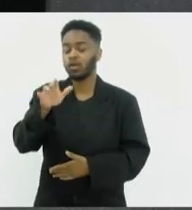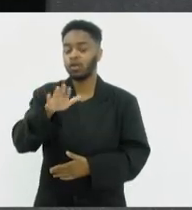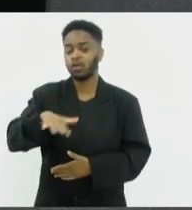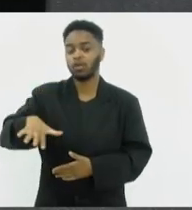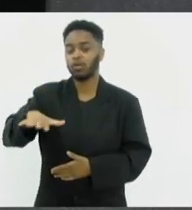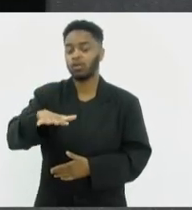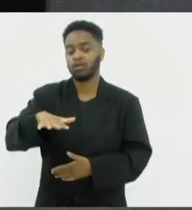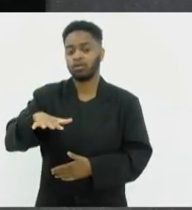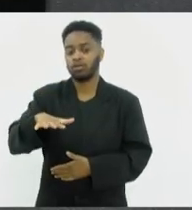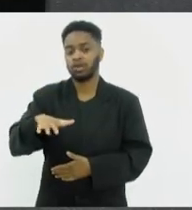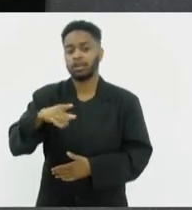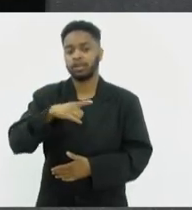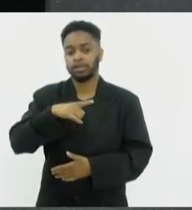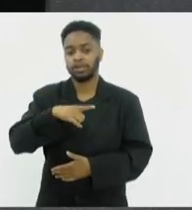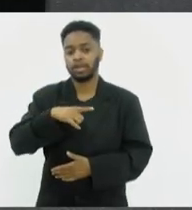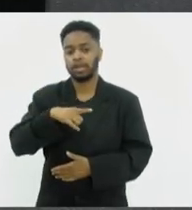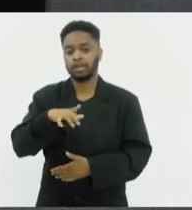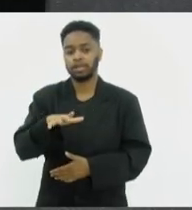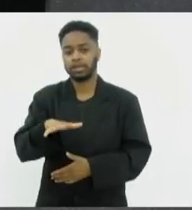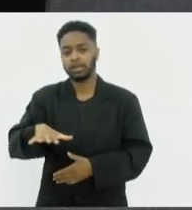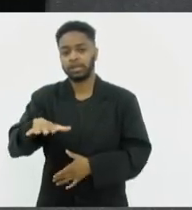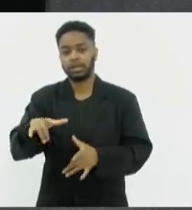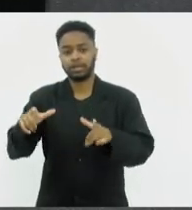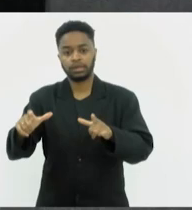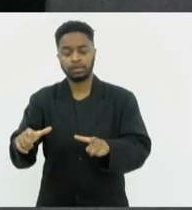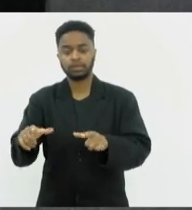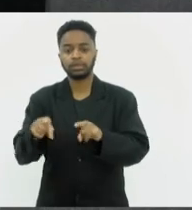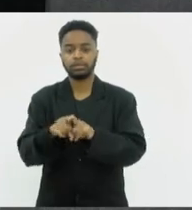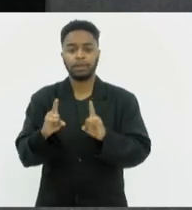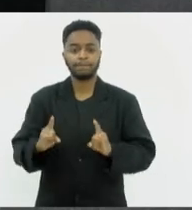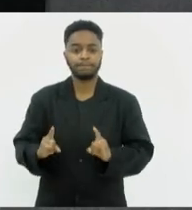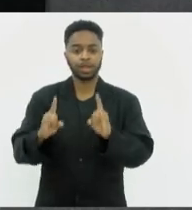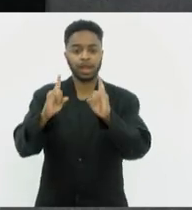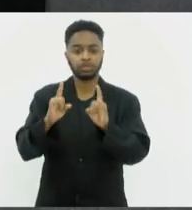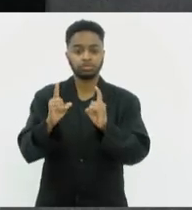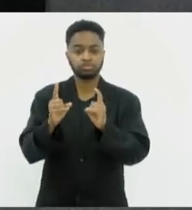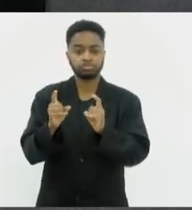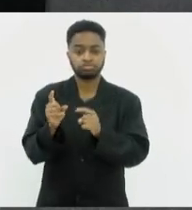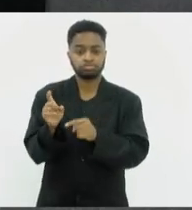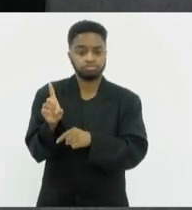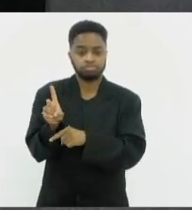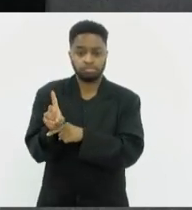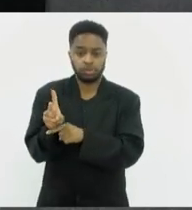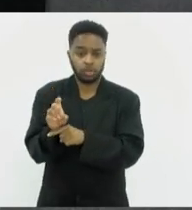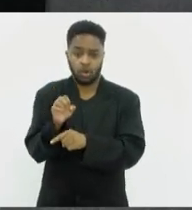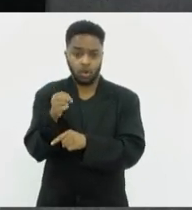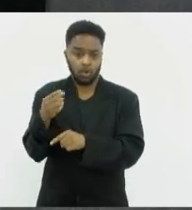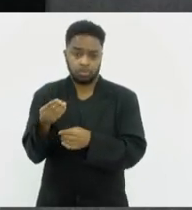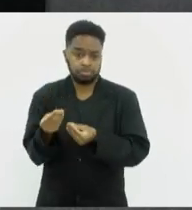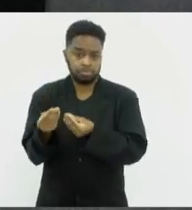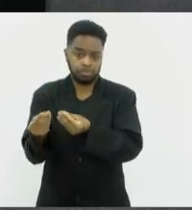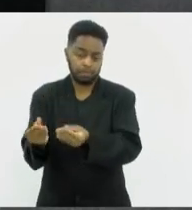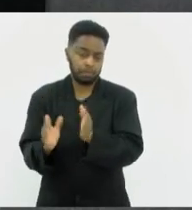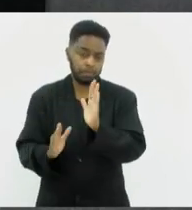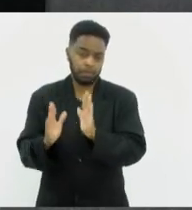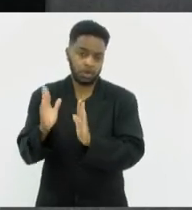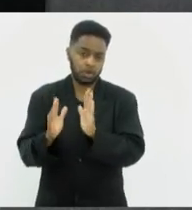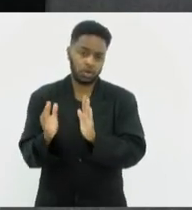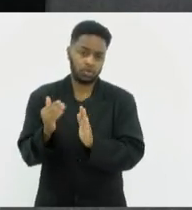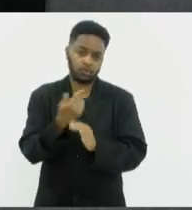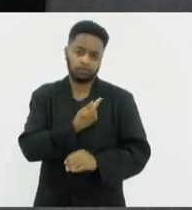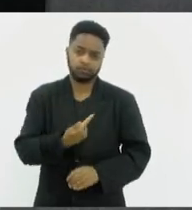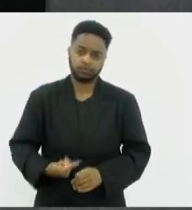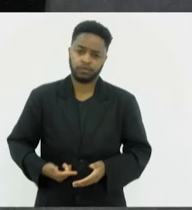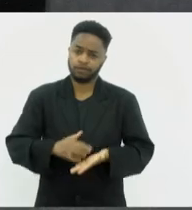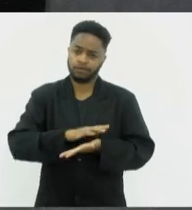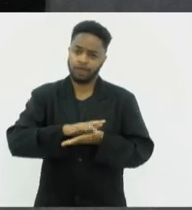imóveis, entre terrenos e prédios que foram cedidos ao longo de vários e vários governos, desde a época